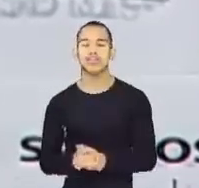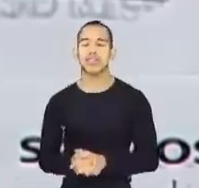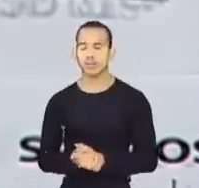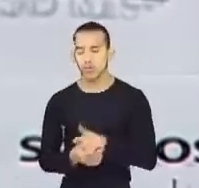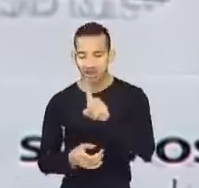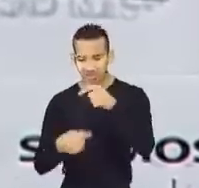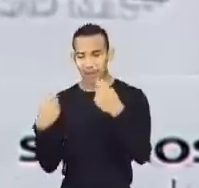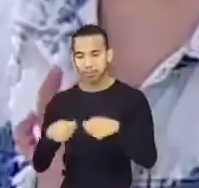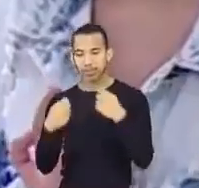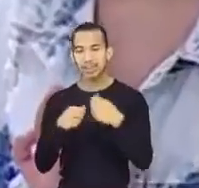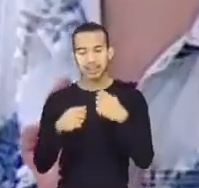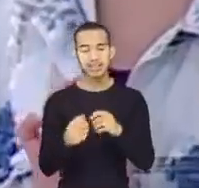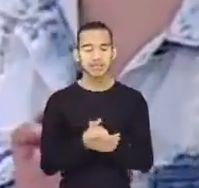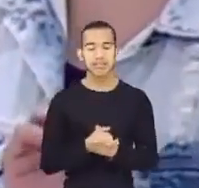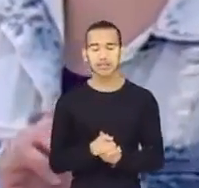galardão.